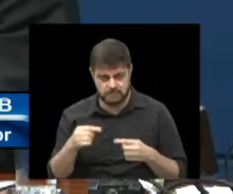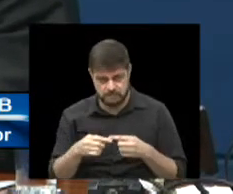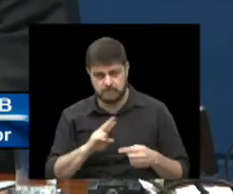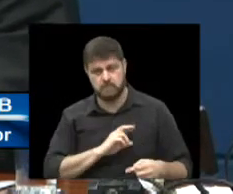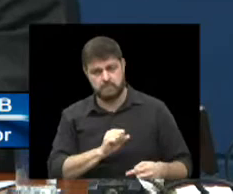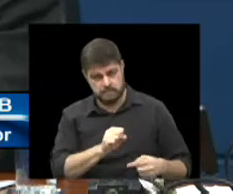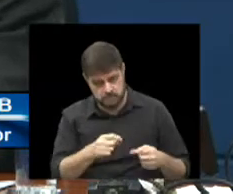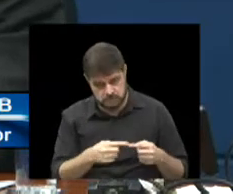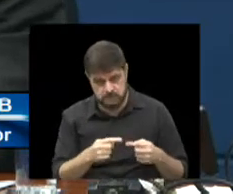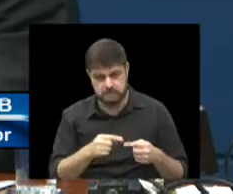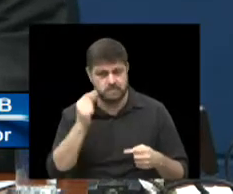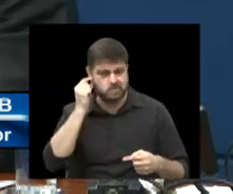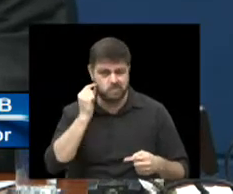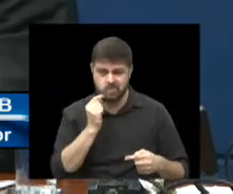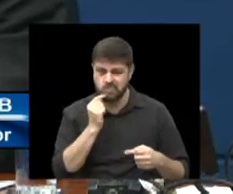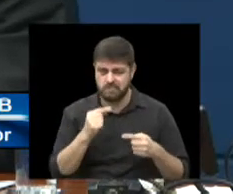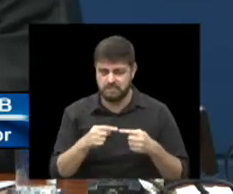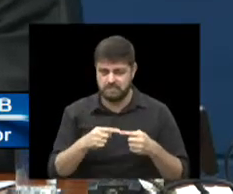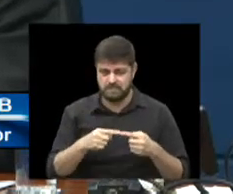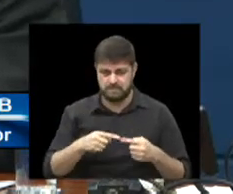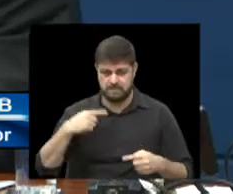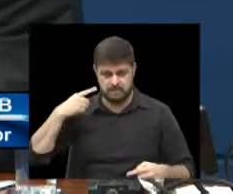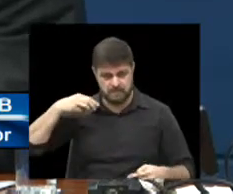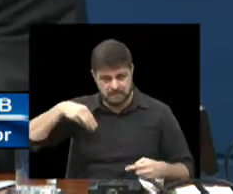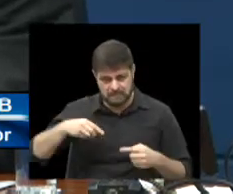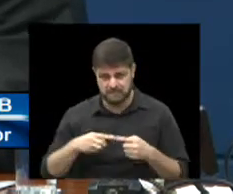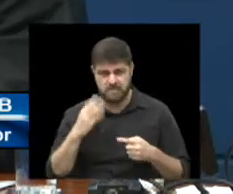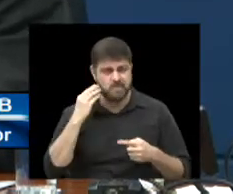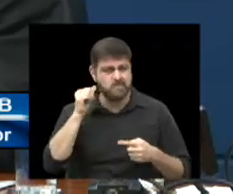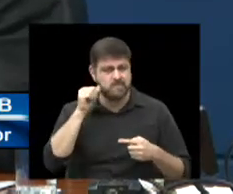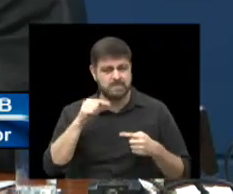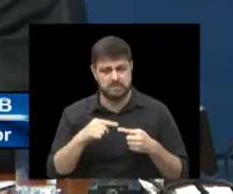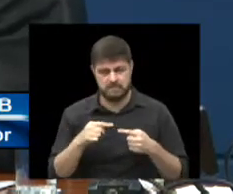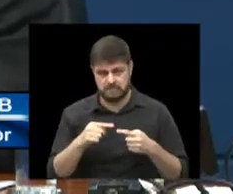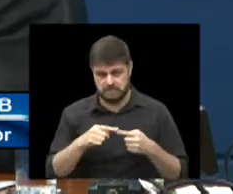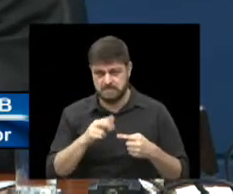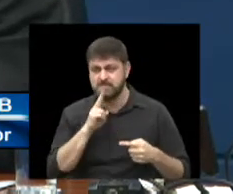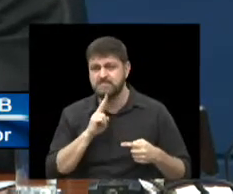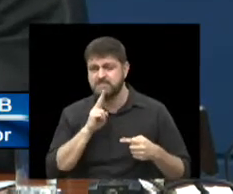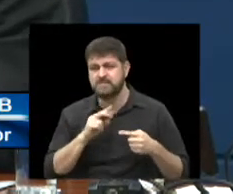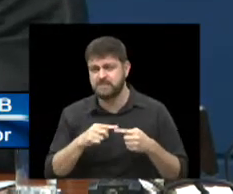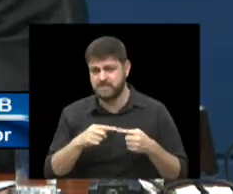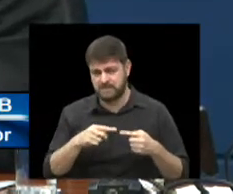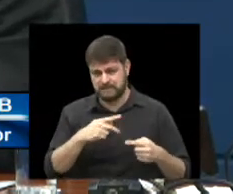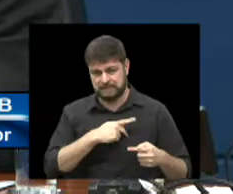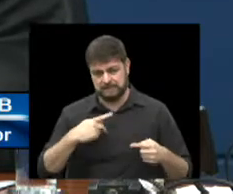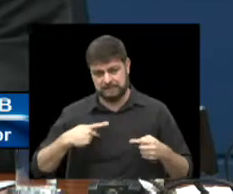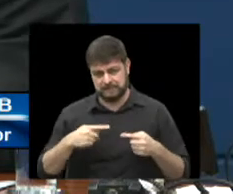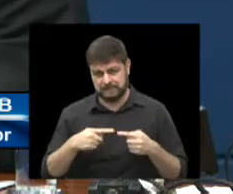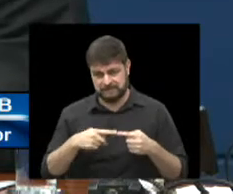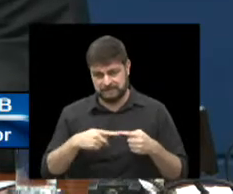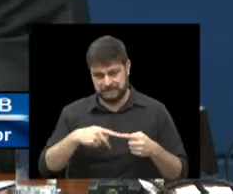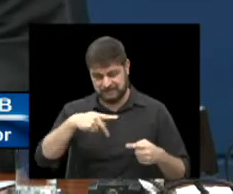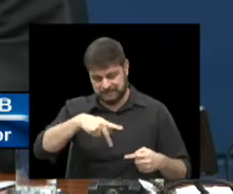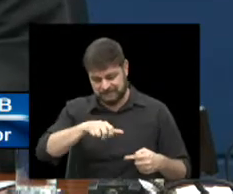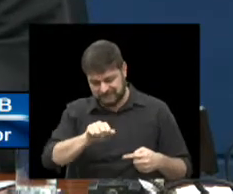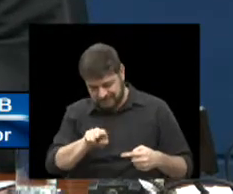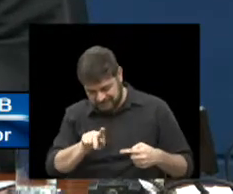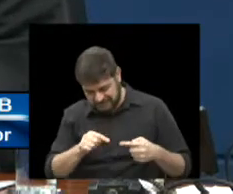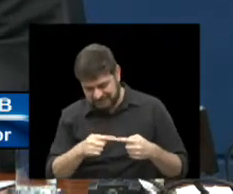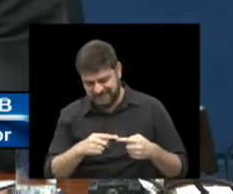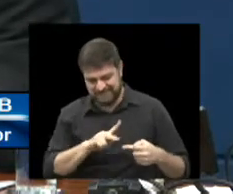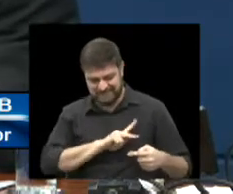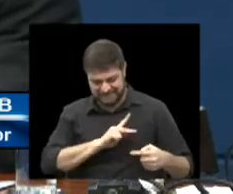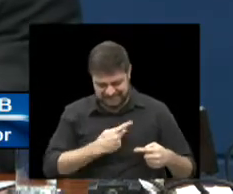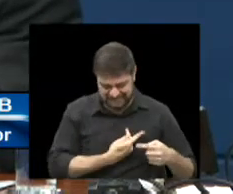Rossini, sim. Marcelo Silva, sim. Marcos Bernardelli, sim. Mariana Conte, sim. Nelson Ossiri, sim. Pastor Elias Azevedo, sim. Paulo Galtério, sim. Paulo